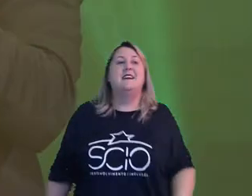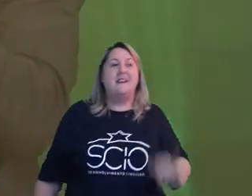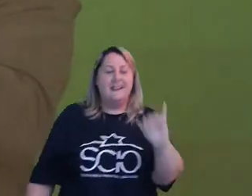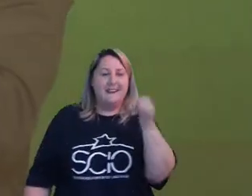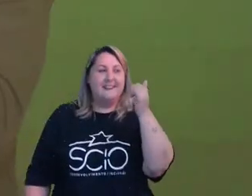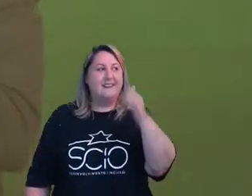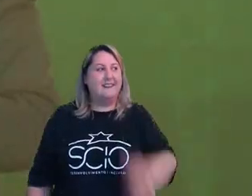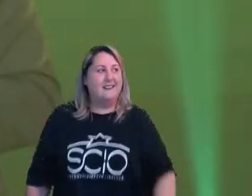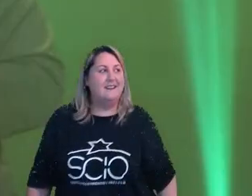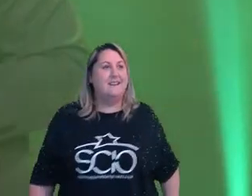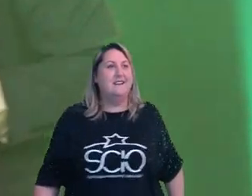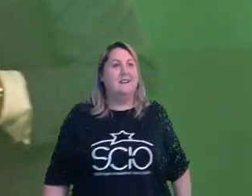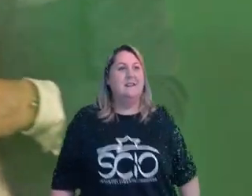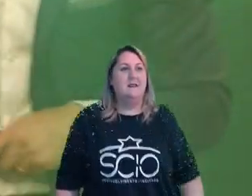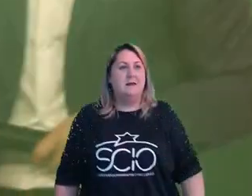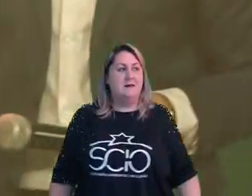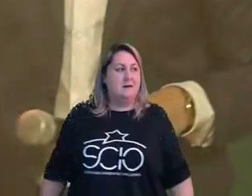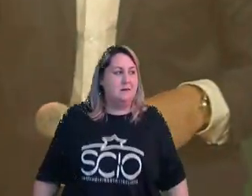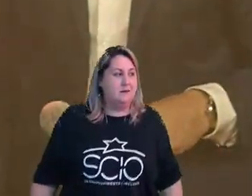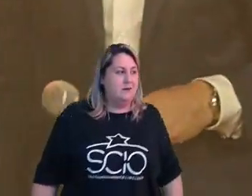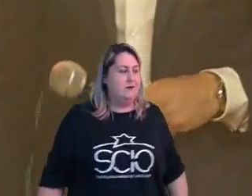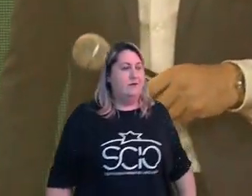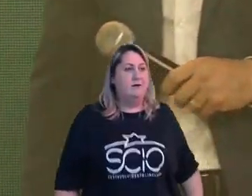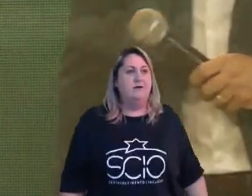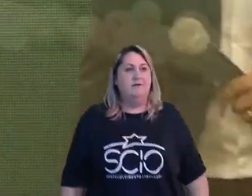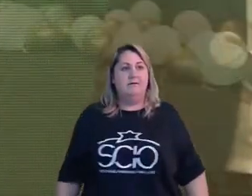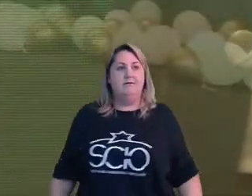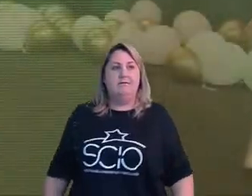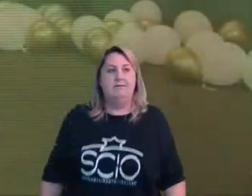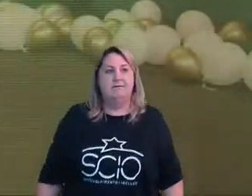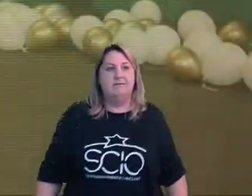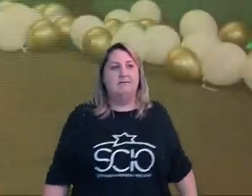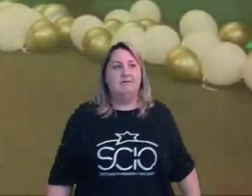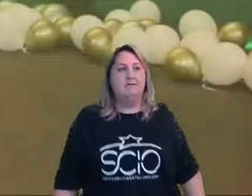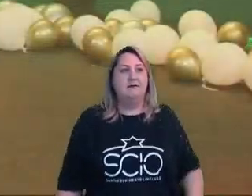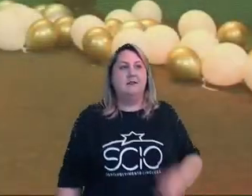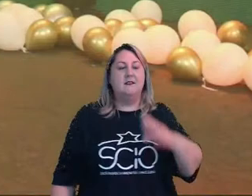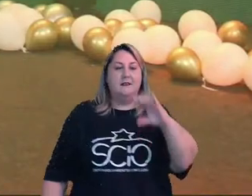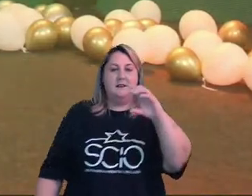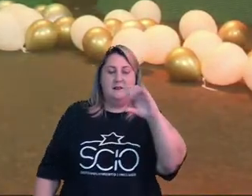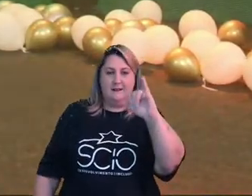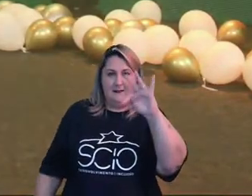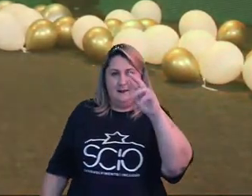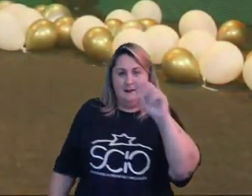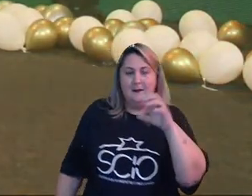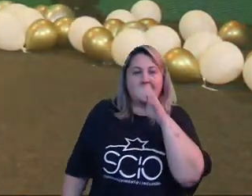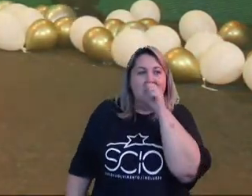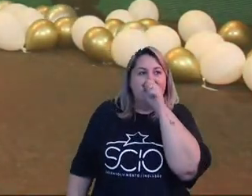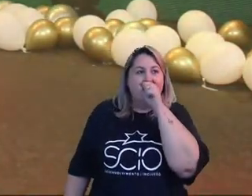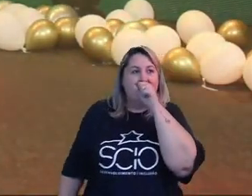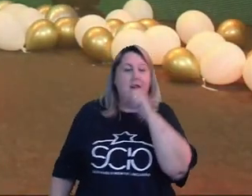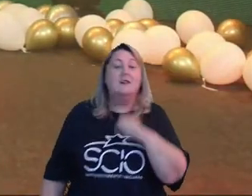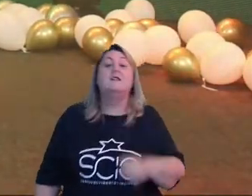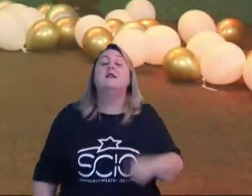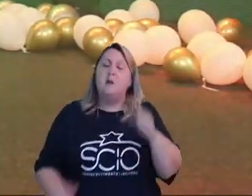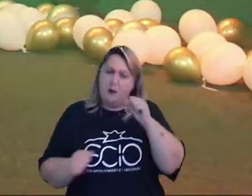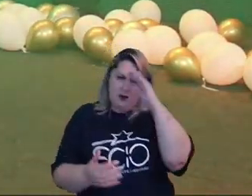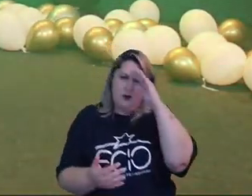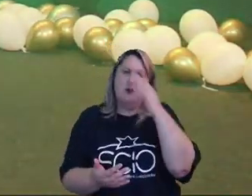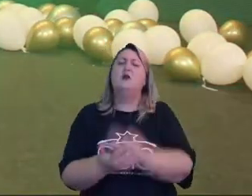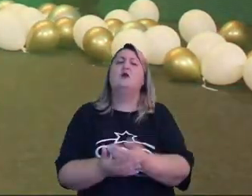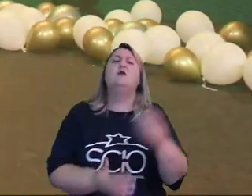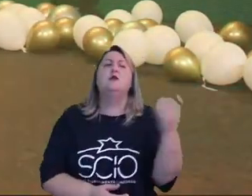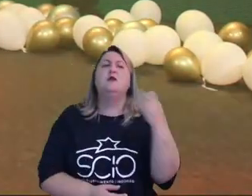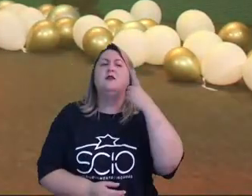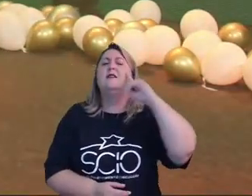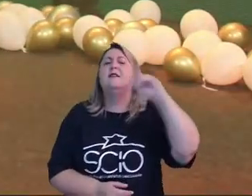fé. Feliz 2021 pra vocês, Citrosuco. E pode acreditar